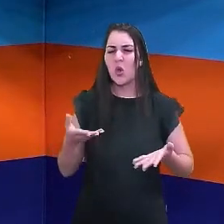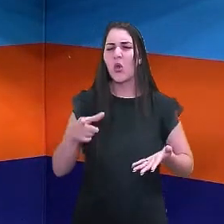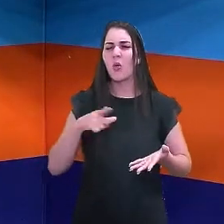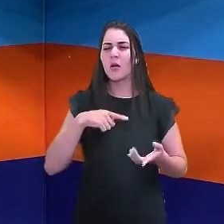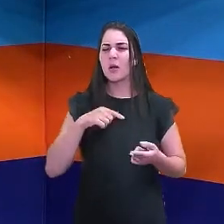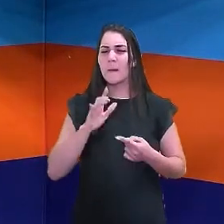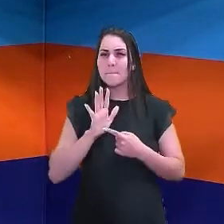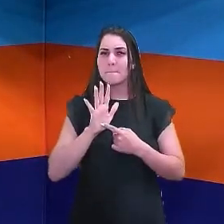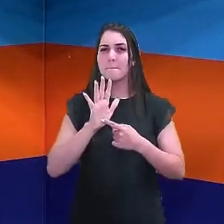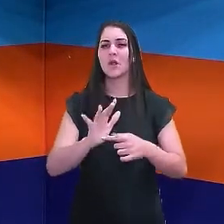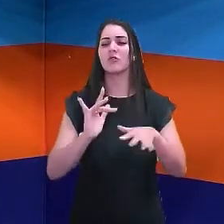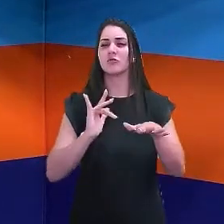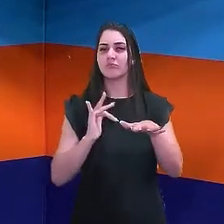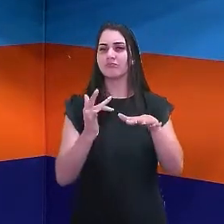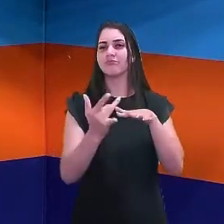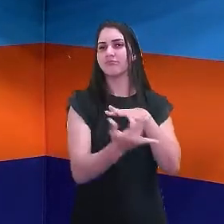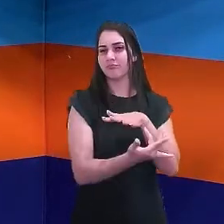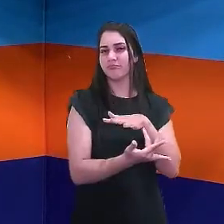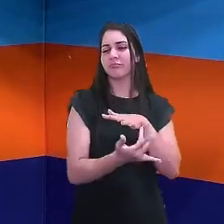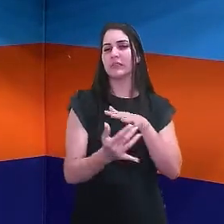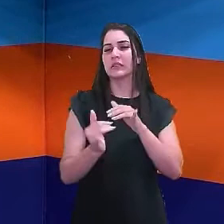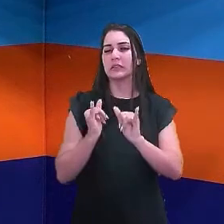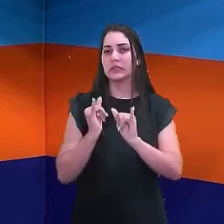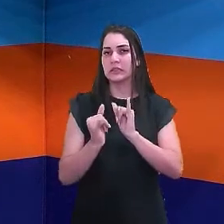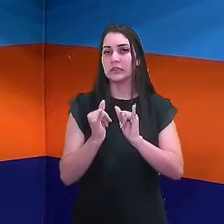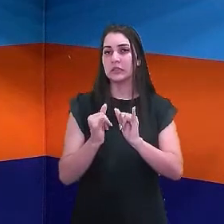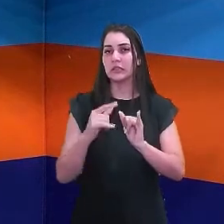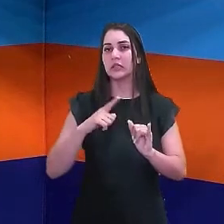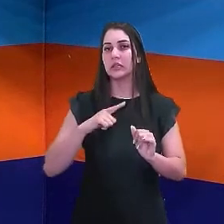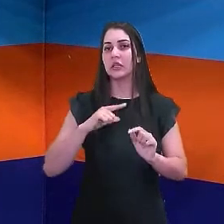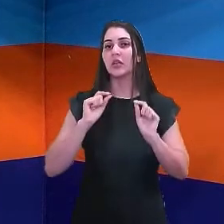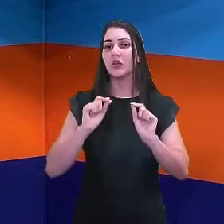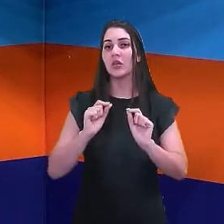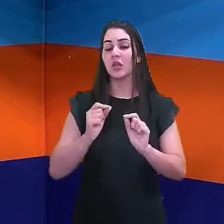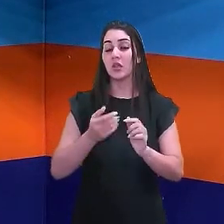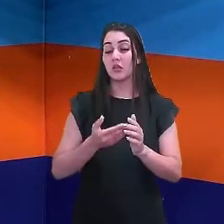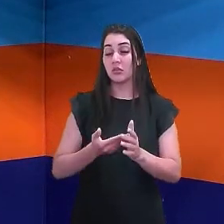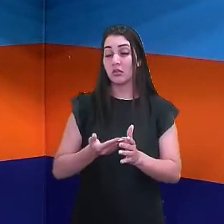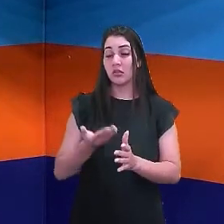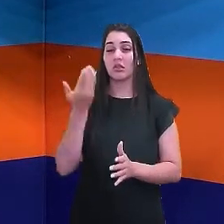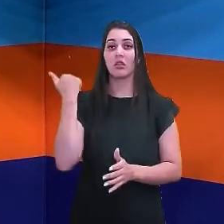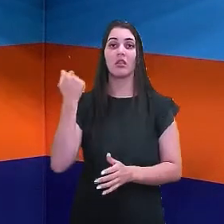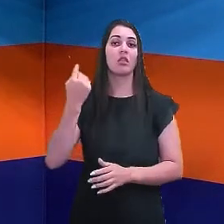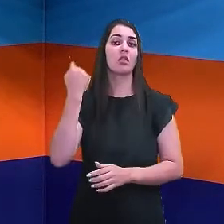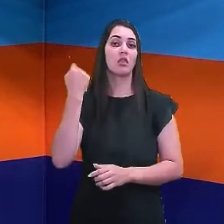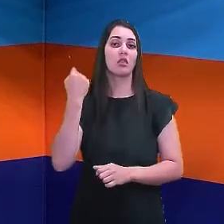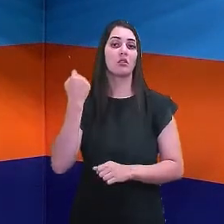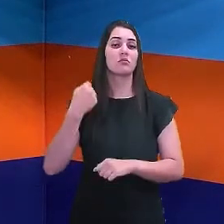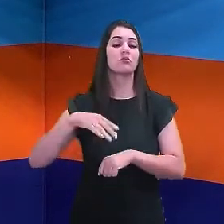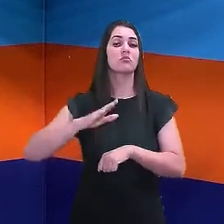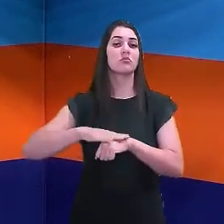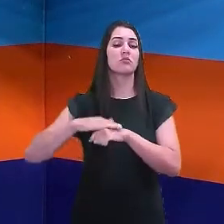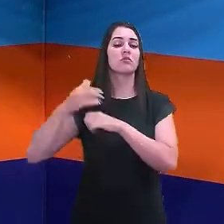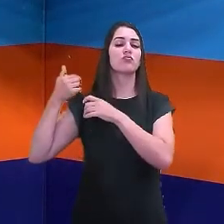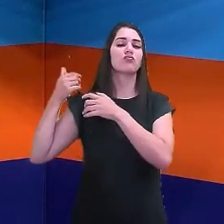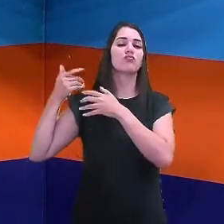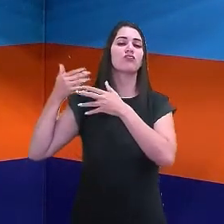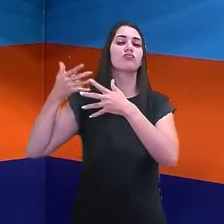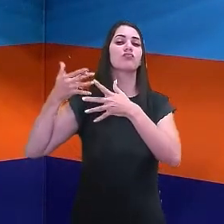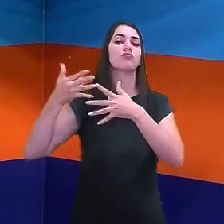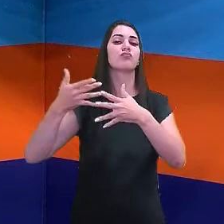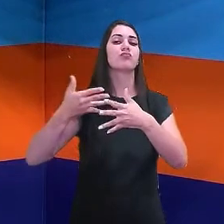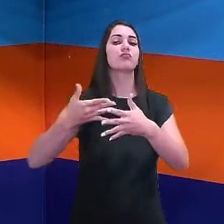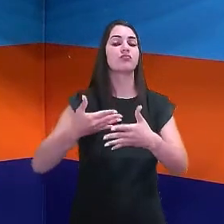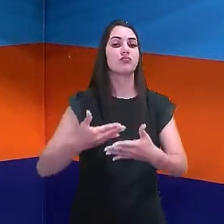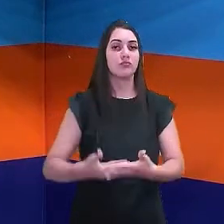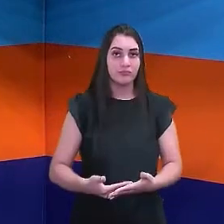internet, em redes sociais, ele advém desse período. Ele advém de um longo período, na